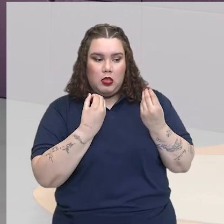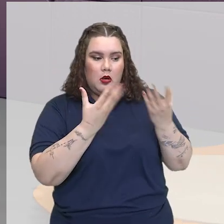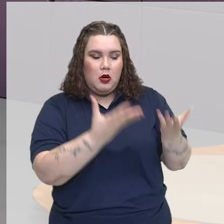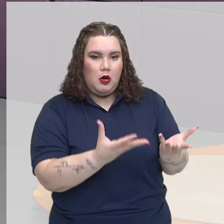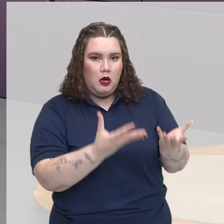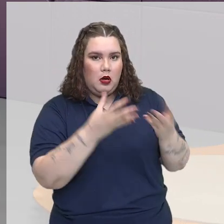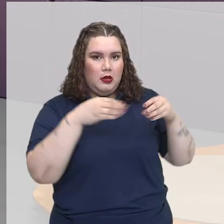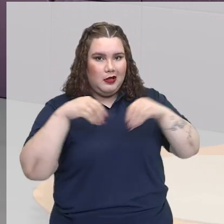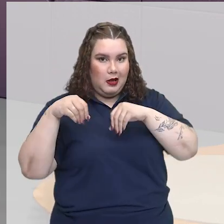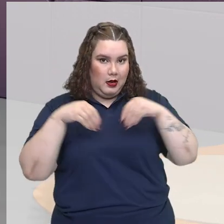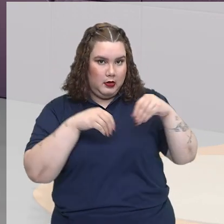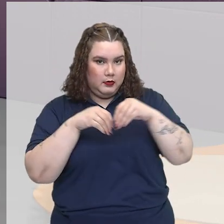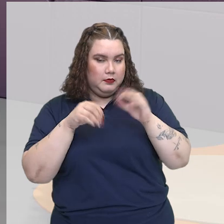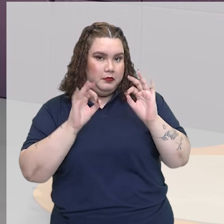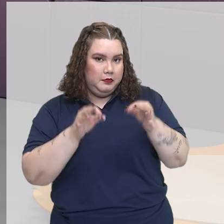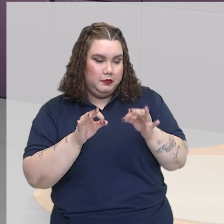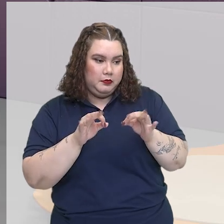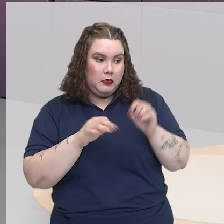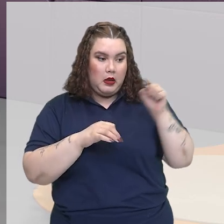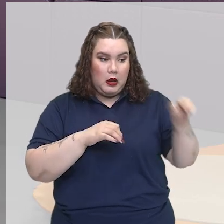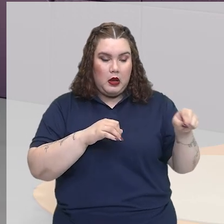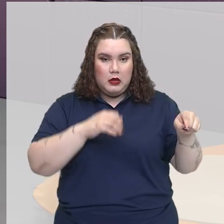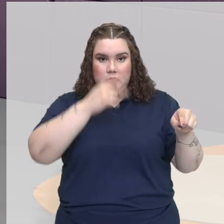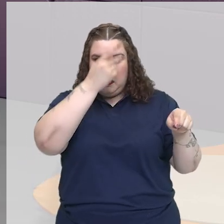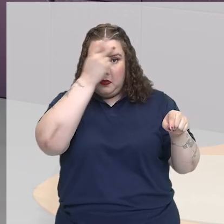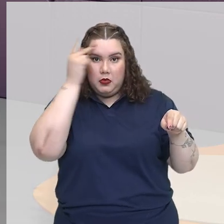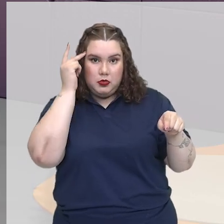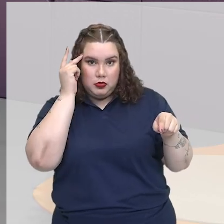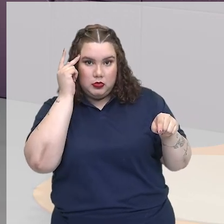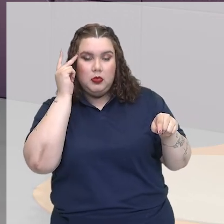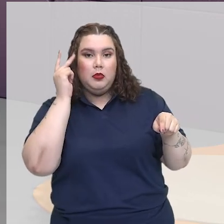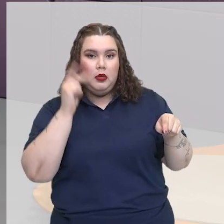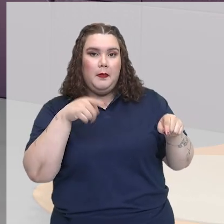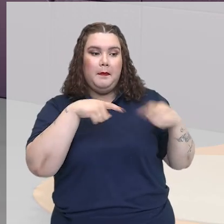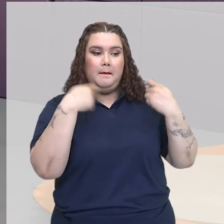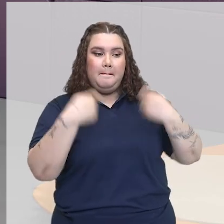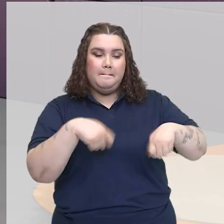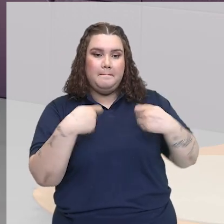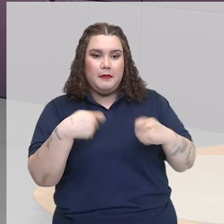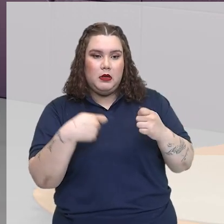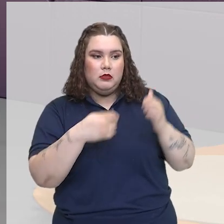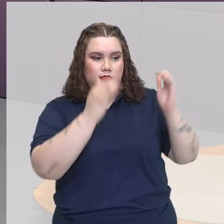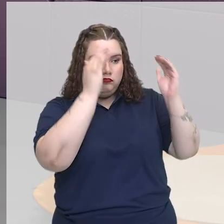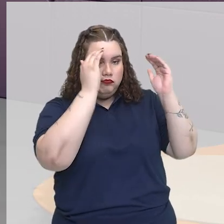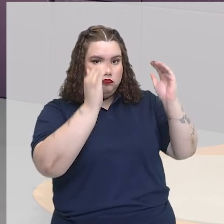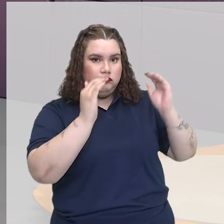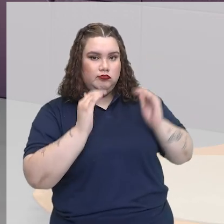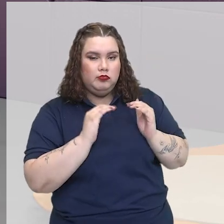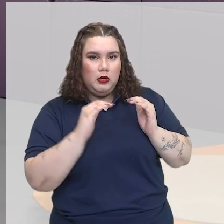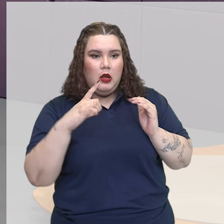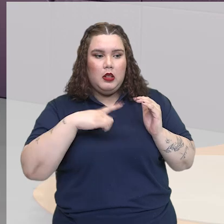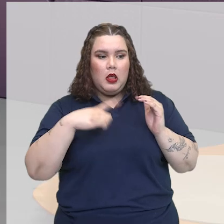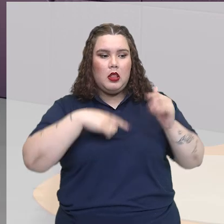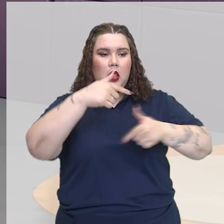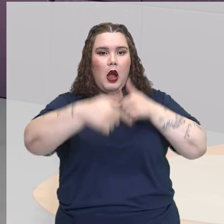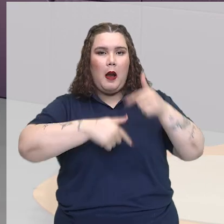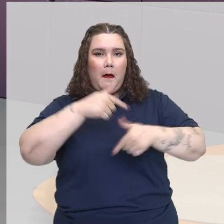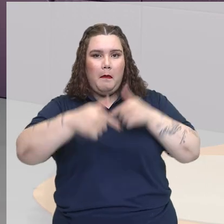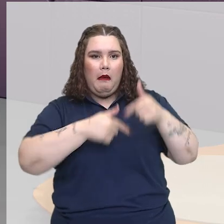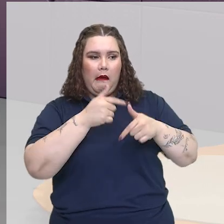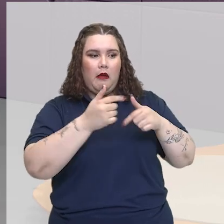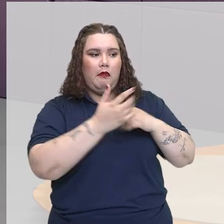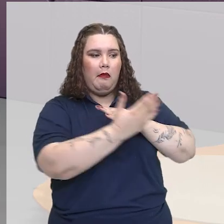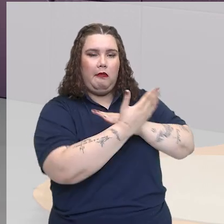terra, automaticamente aquela pessoa que recebeu teria que prestar serviços militares, ajudar